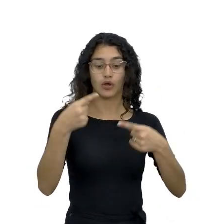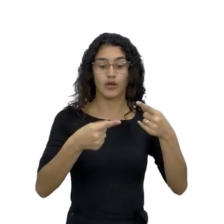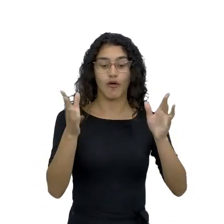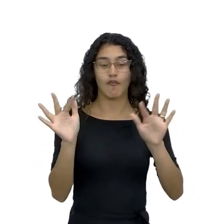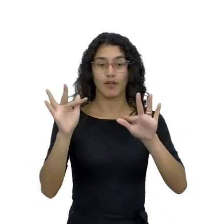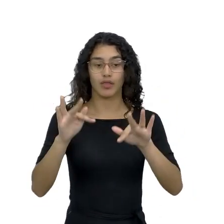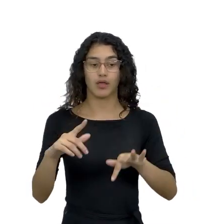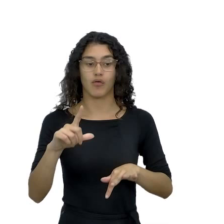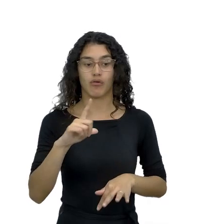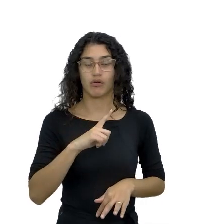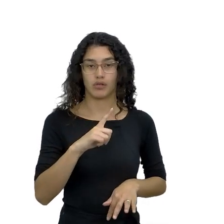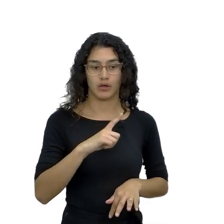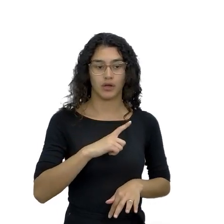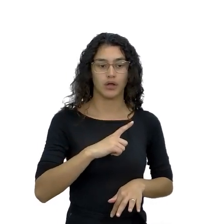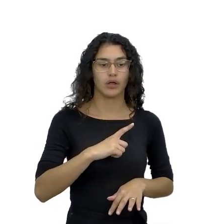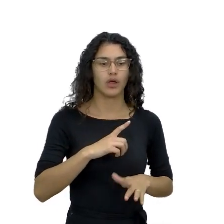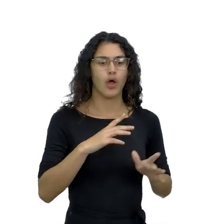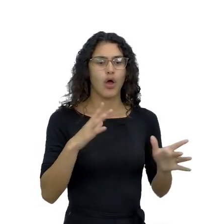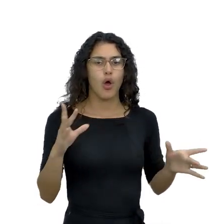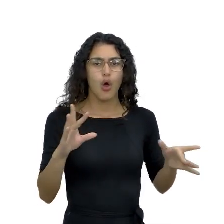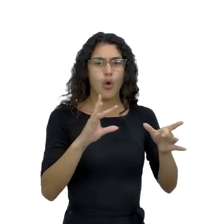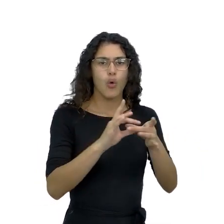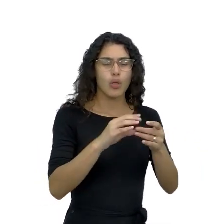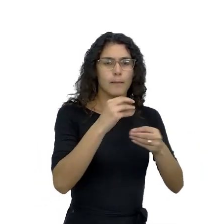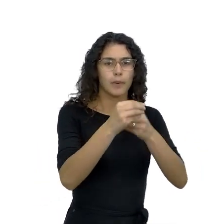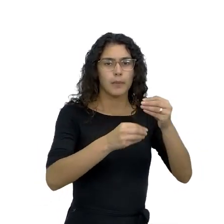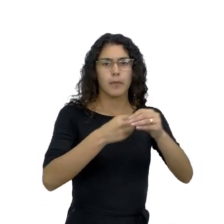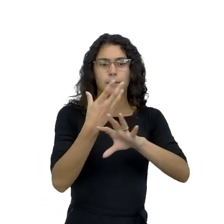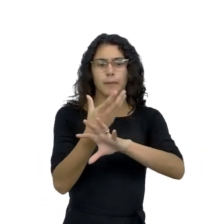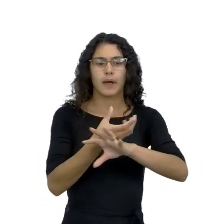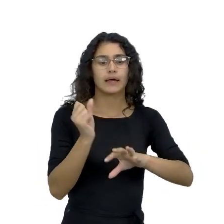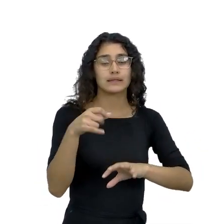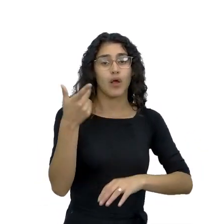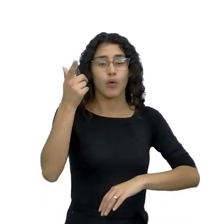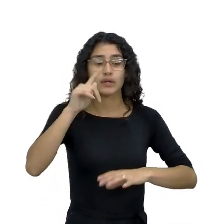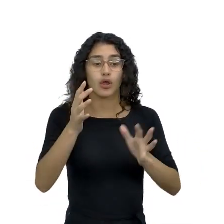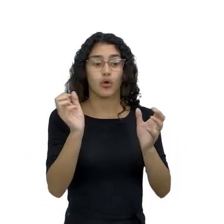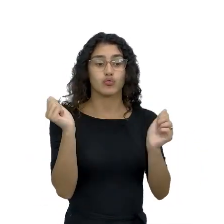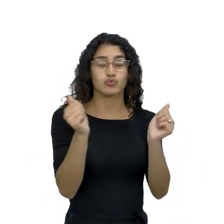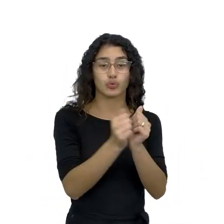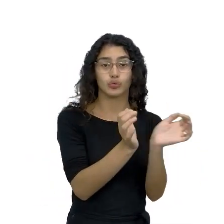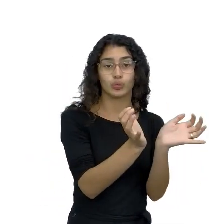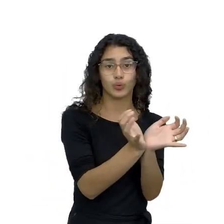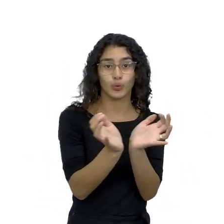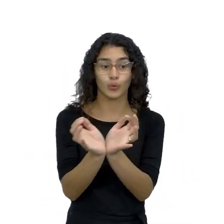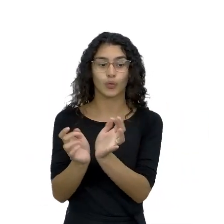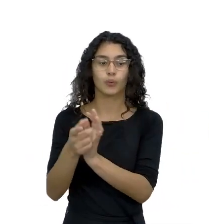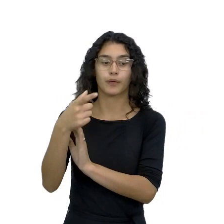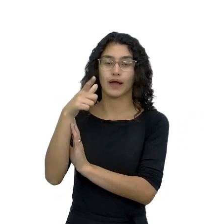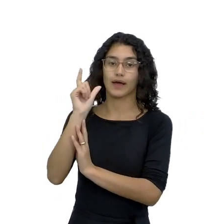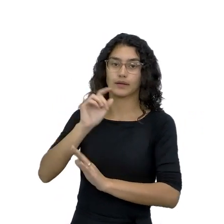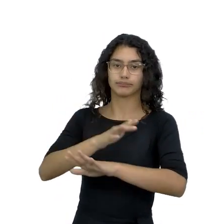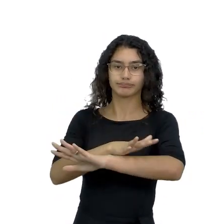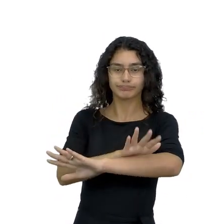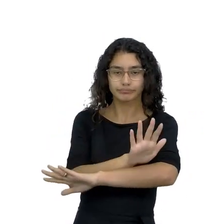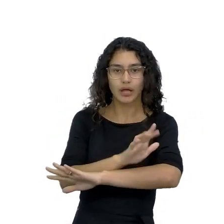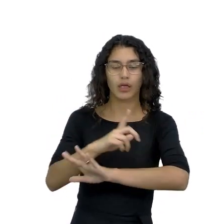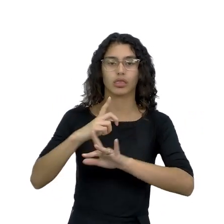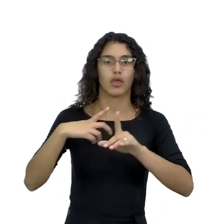final. Ela, né, interdisciplinar e, se possível, com grupos antirracistas,